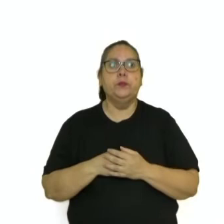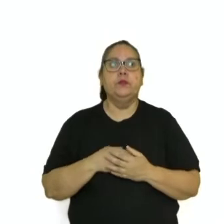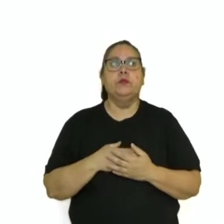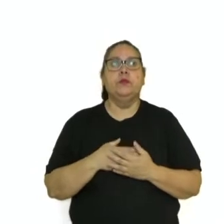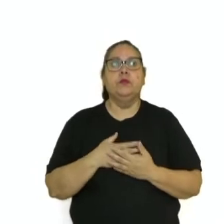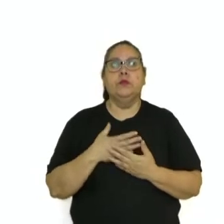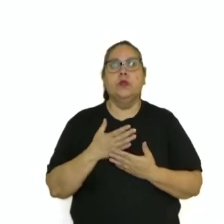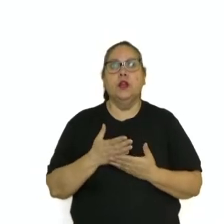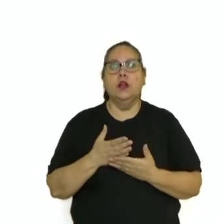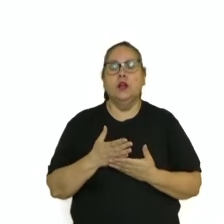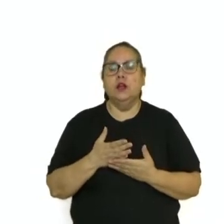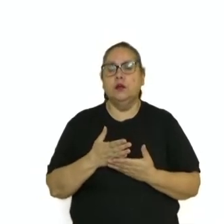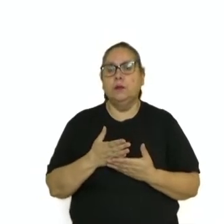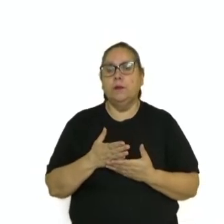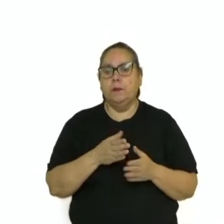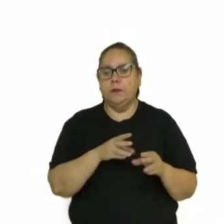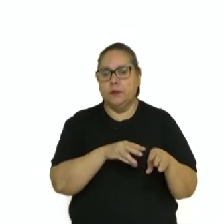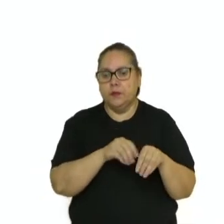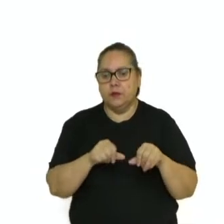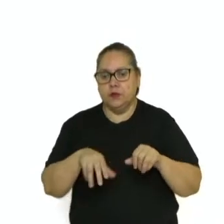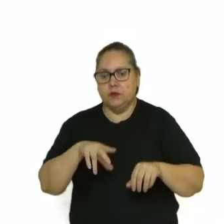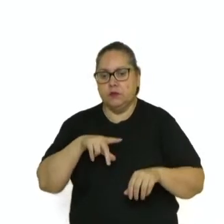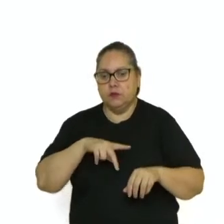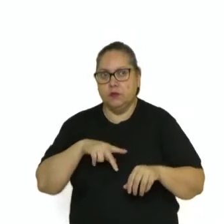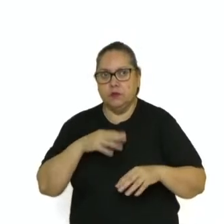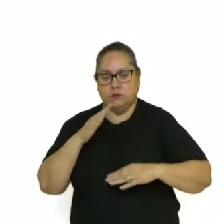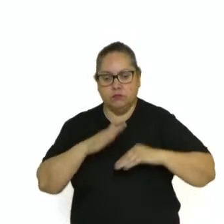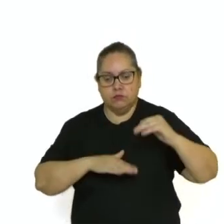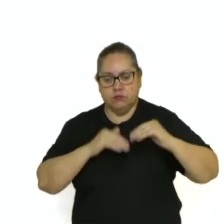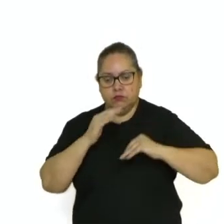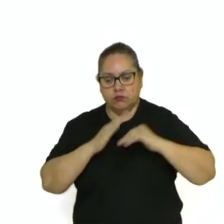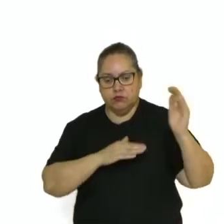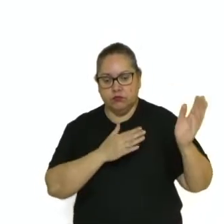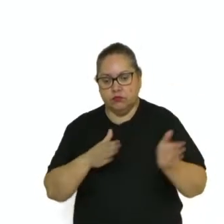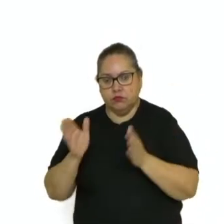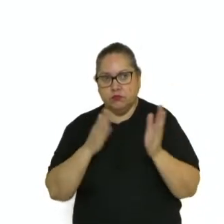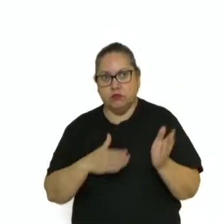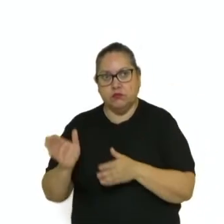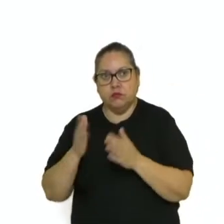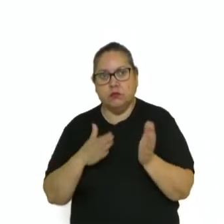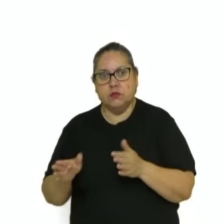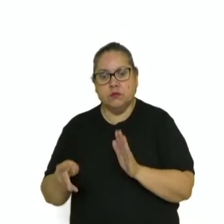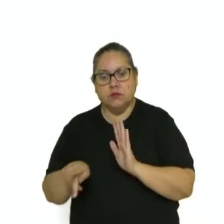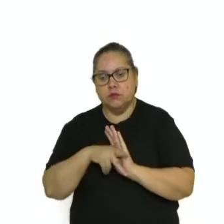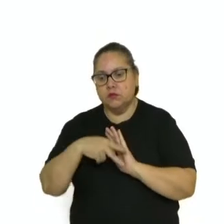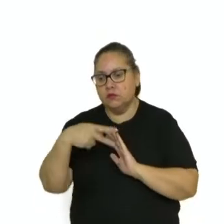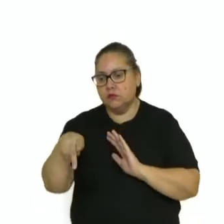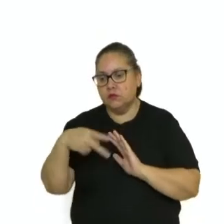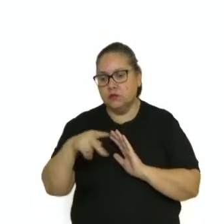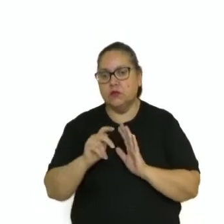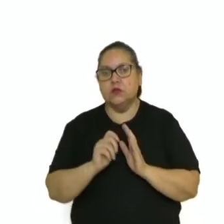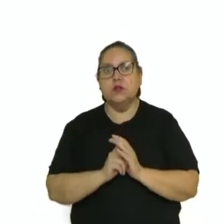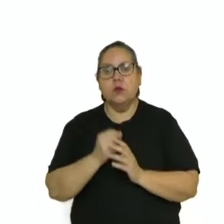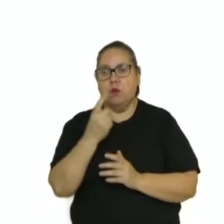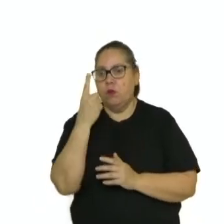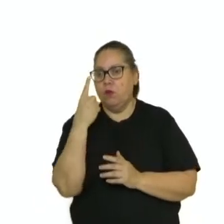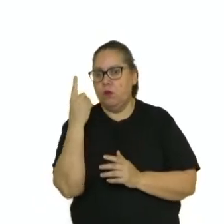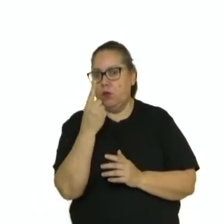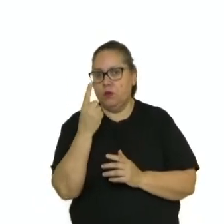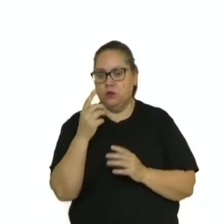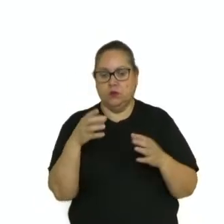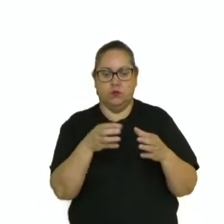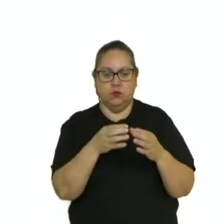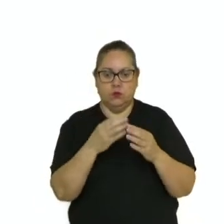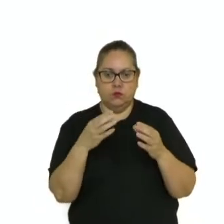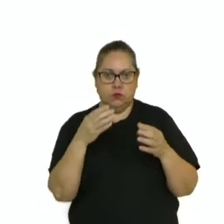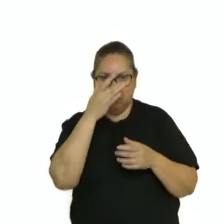Bem, a propriedade privada dos meios de produção. Os meios de produção pertencem predominantemente a uma pessoa ou a um grupo